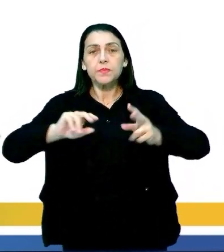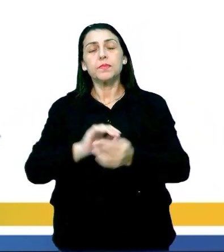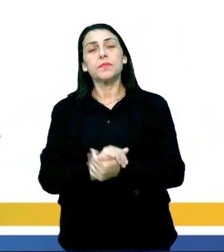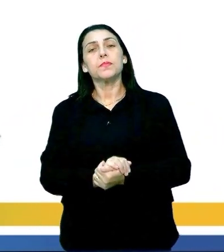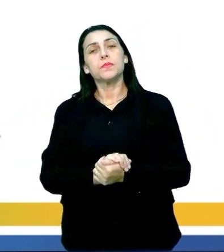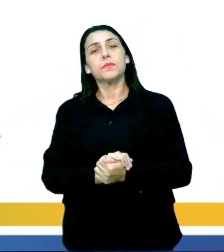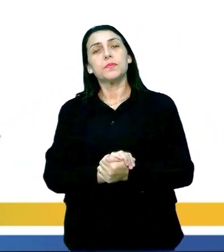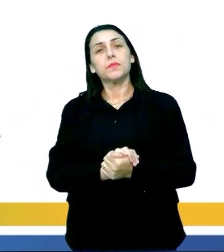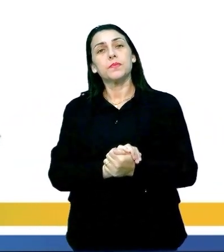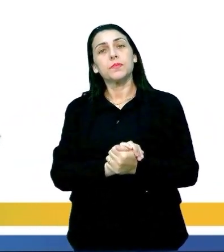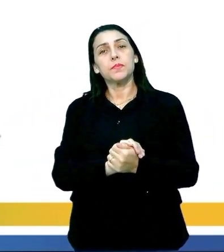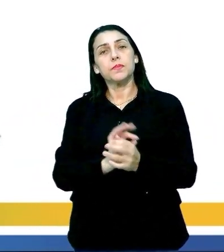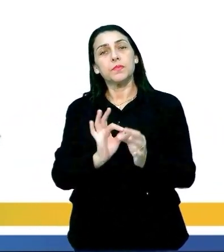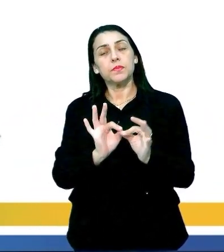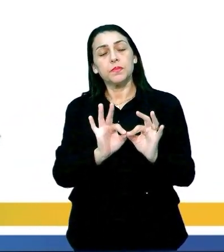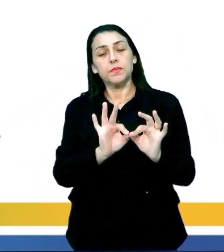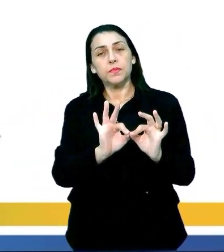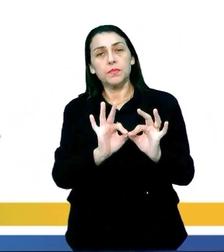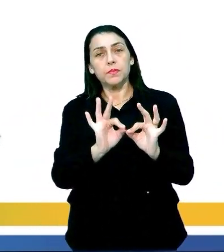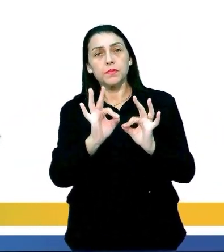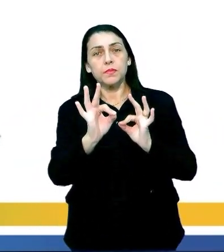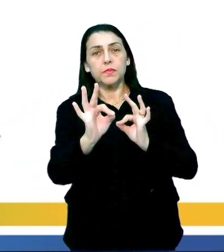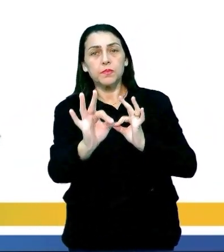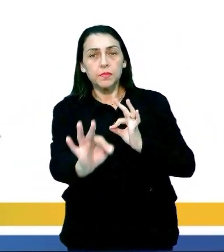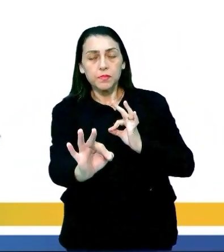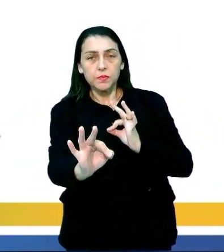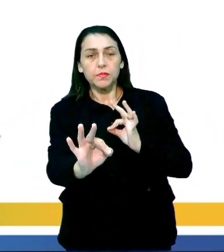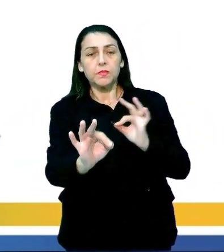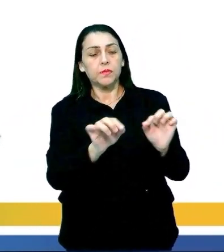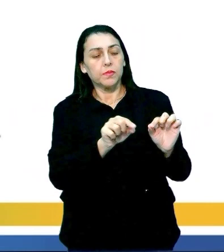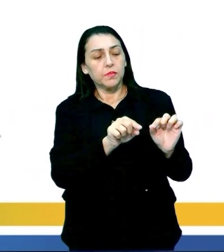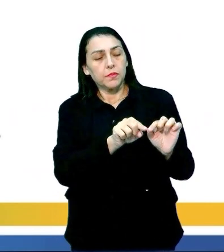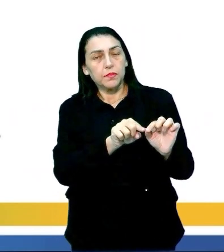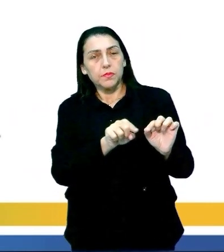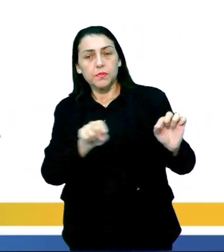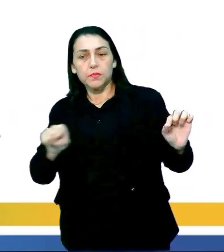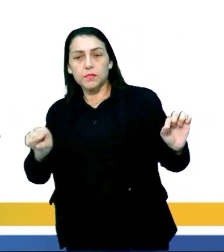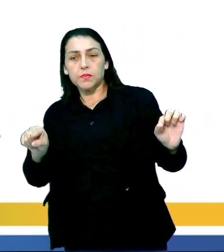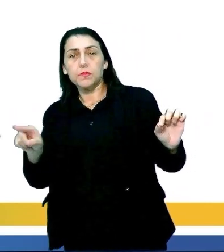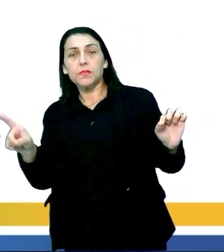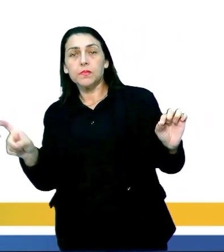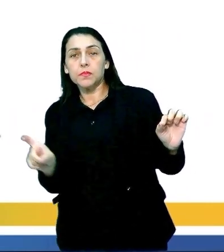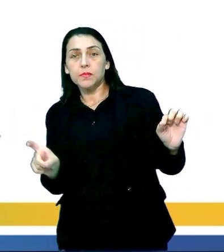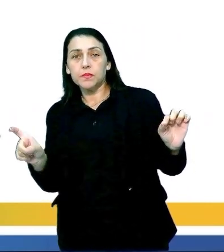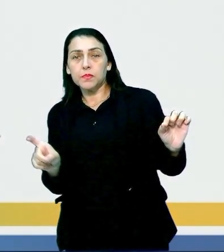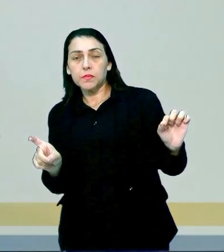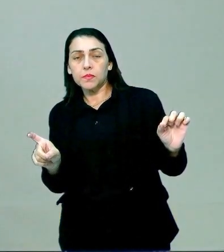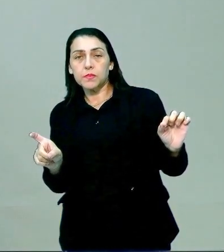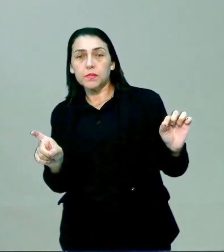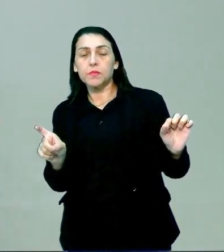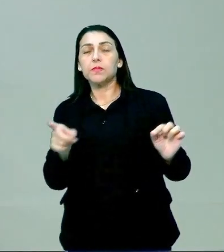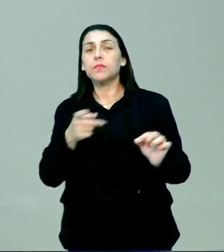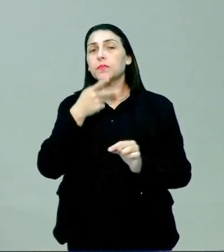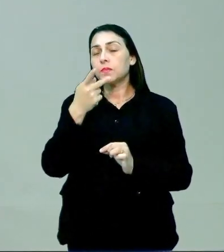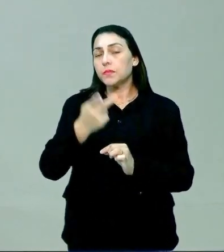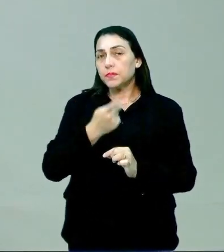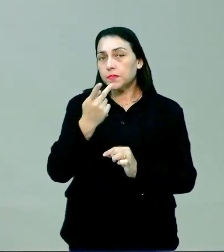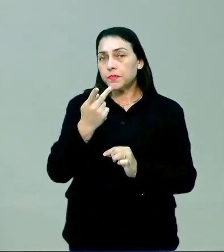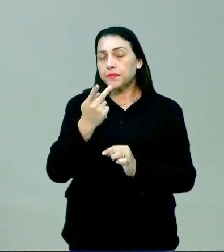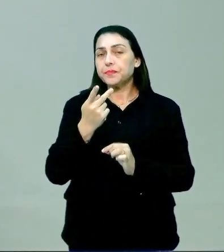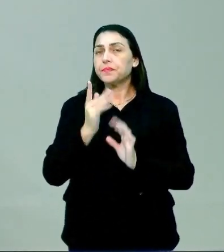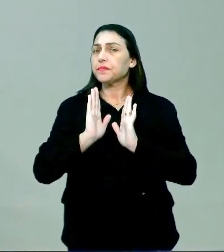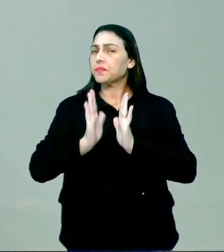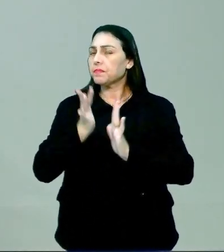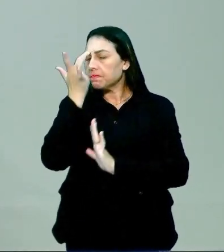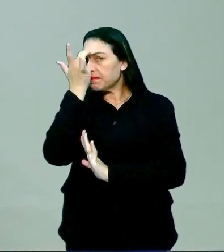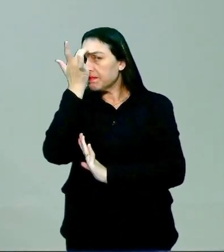E a distância percorrida no eixo X. Então, quando a gente fala isso, pessoal, já